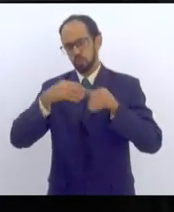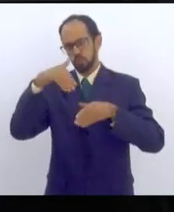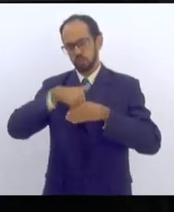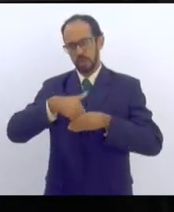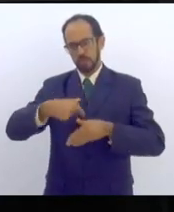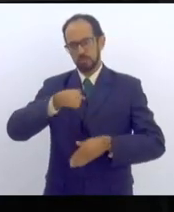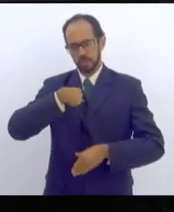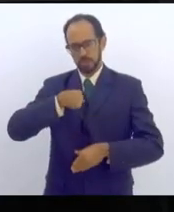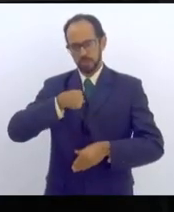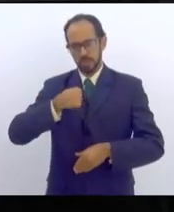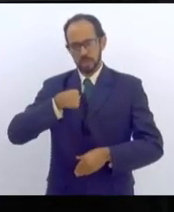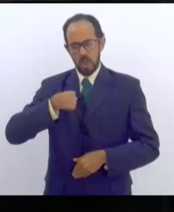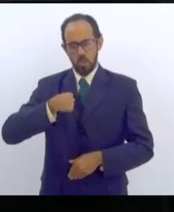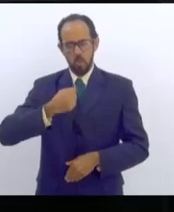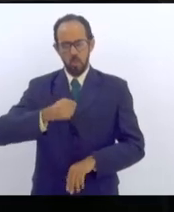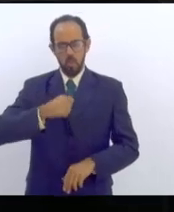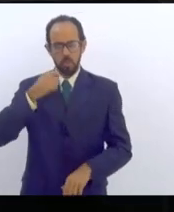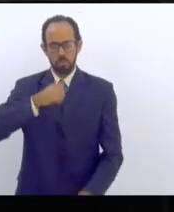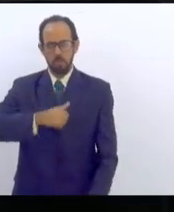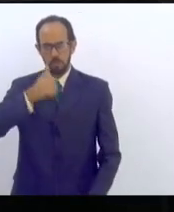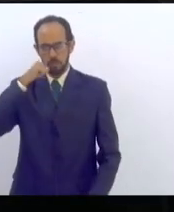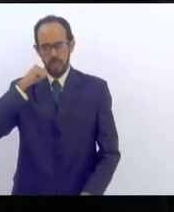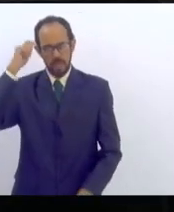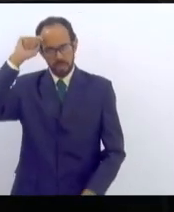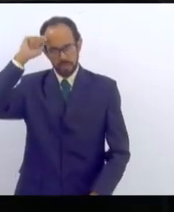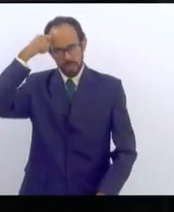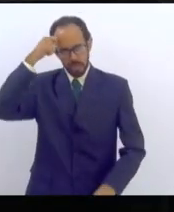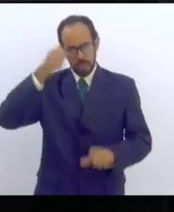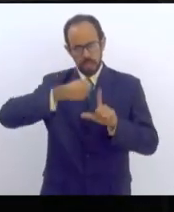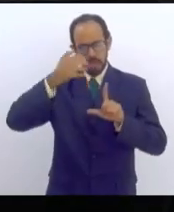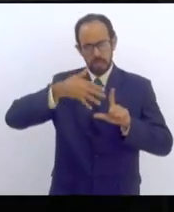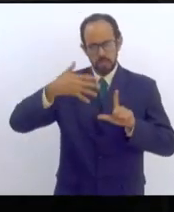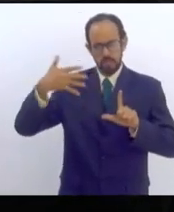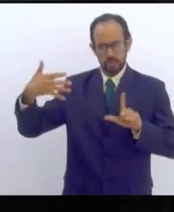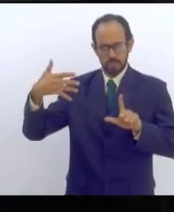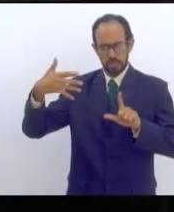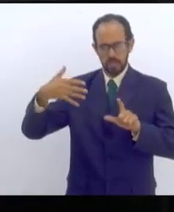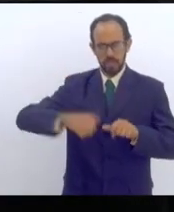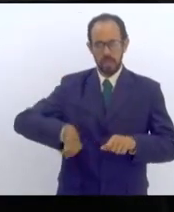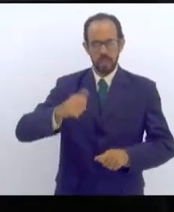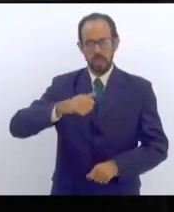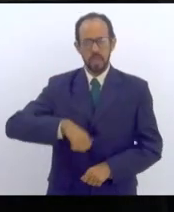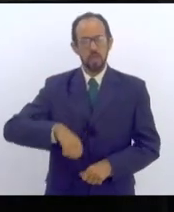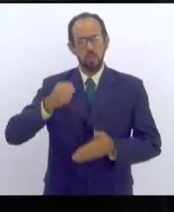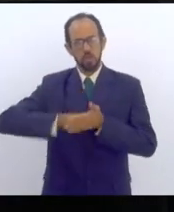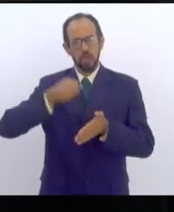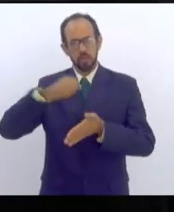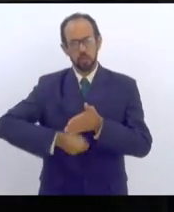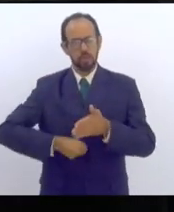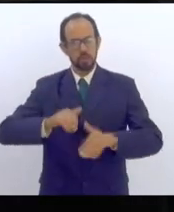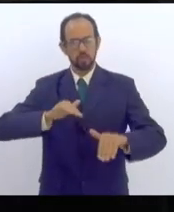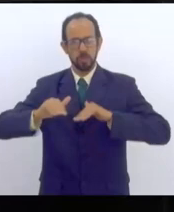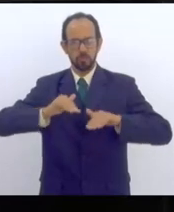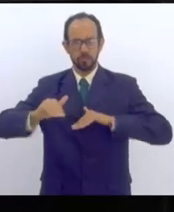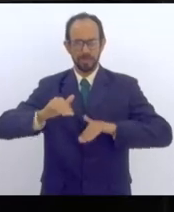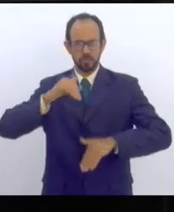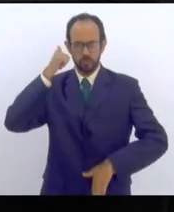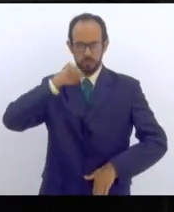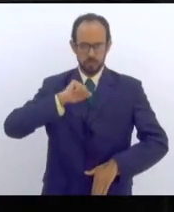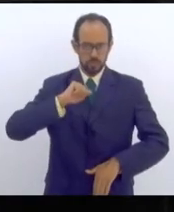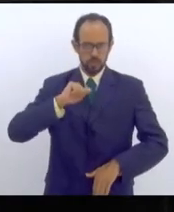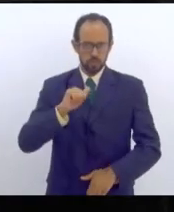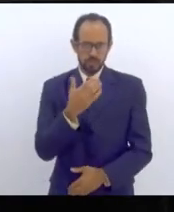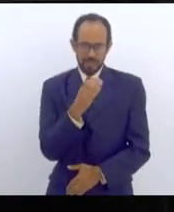uma mandata preta, LGBTQIA+, feminista, uma mandata que vem da ciência,